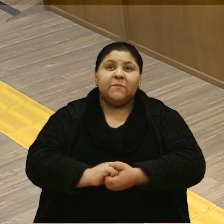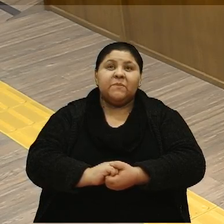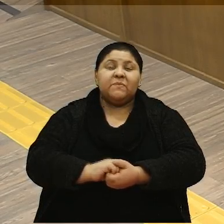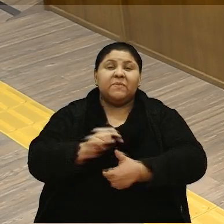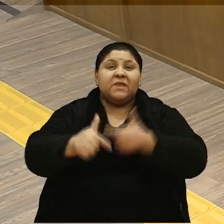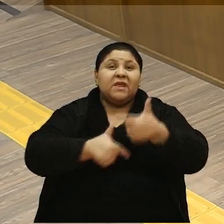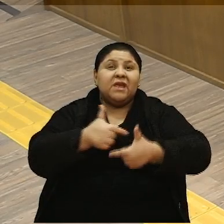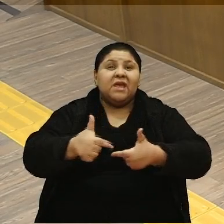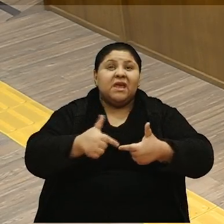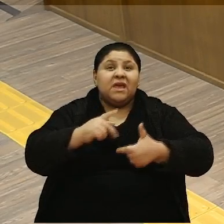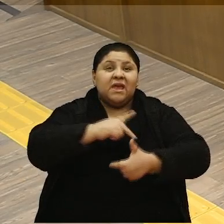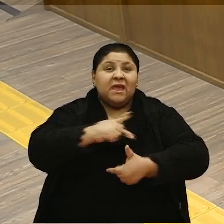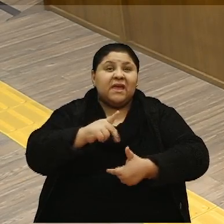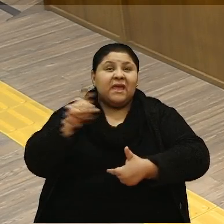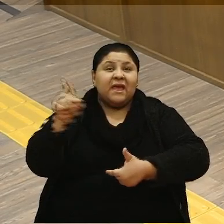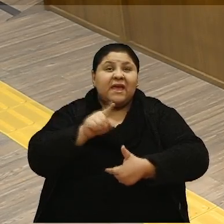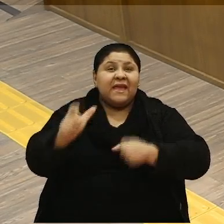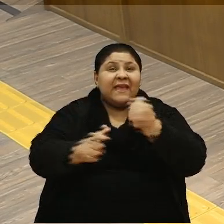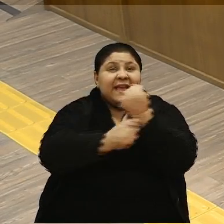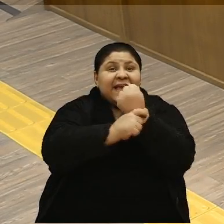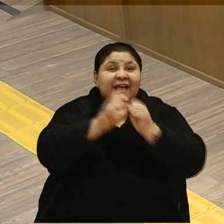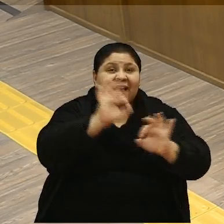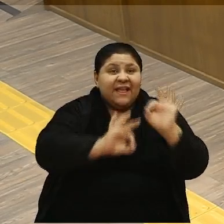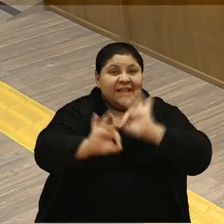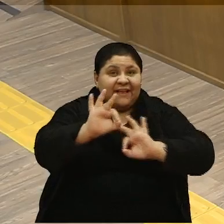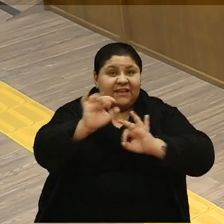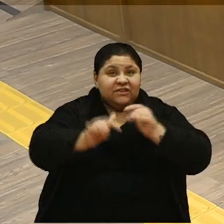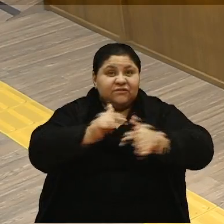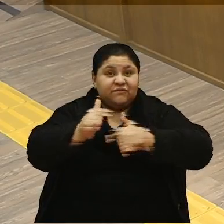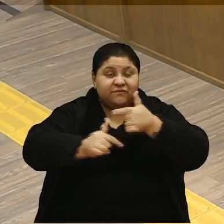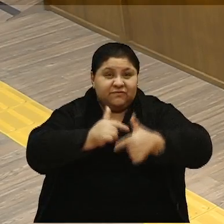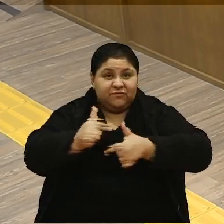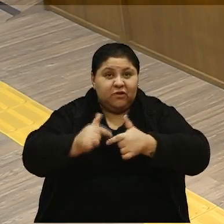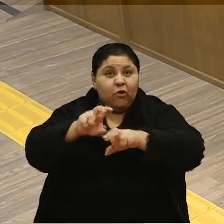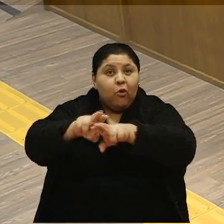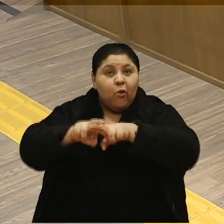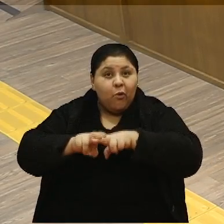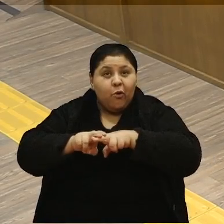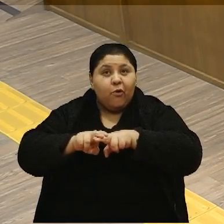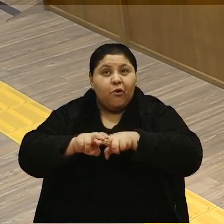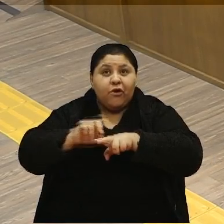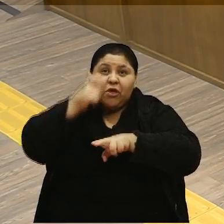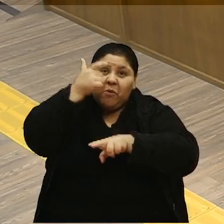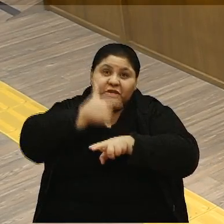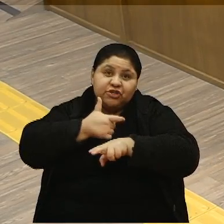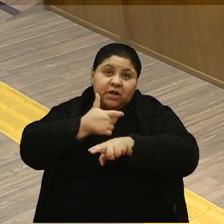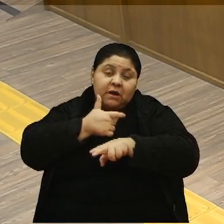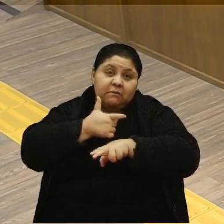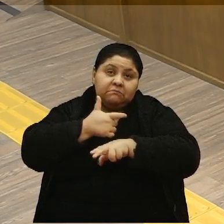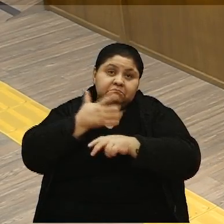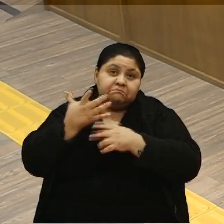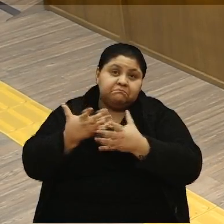presidência exatamente é para garantir a ordem dos trabalhos e por isso que quando eu achar